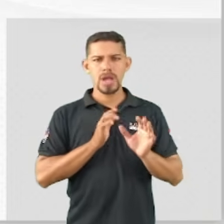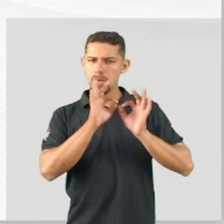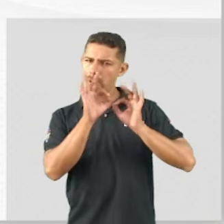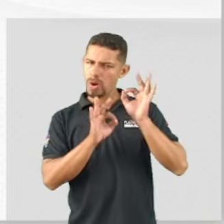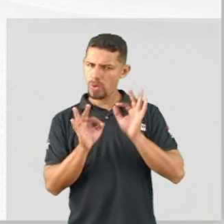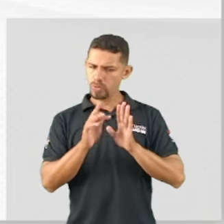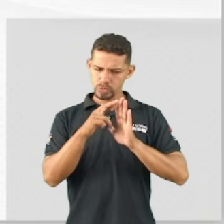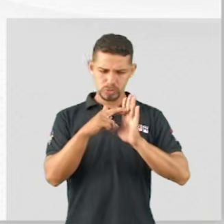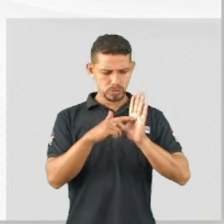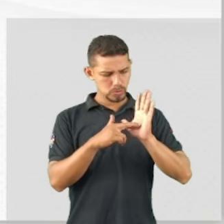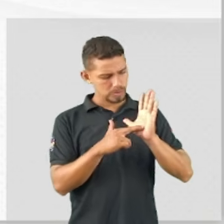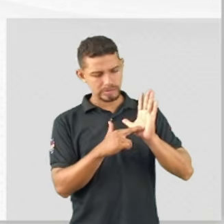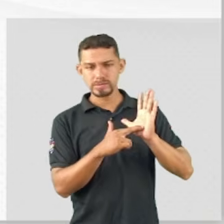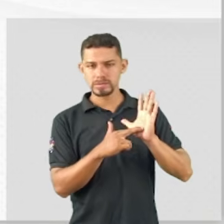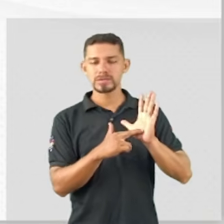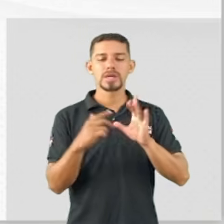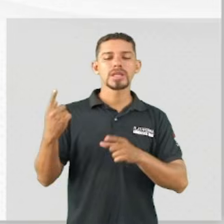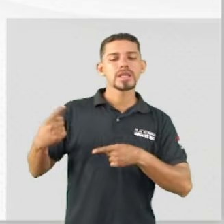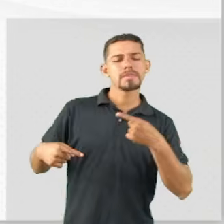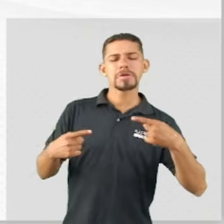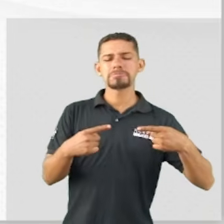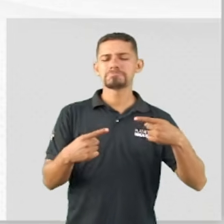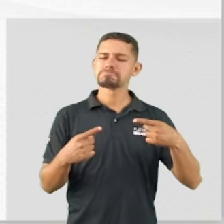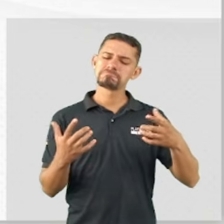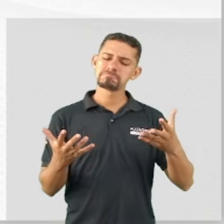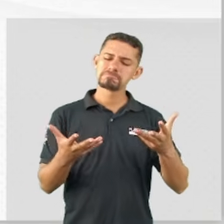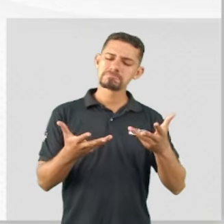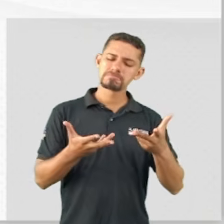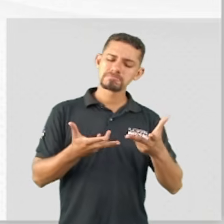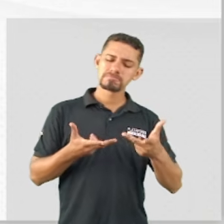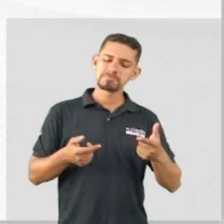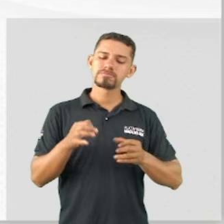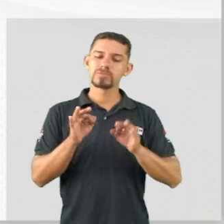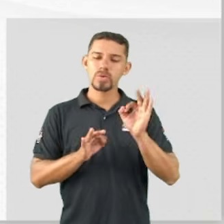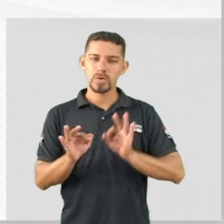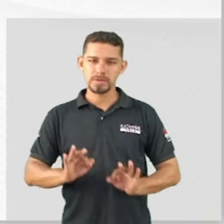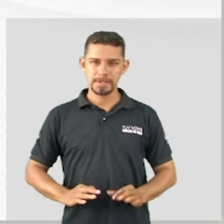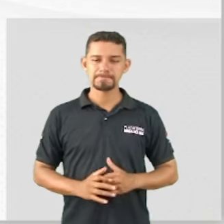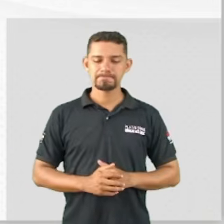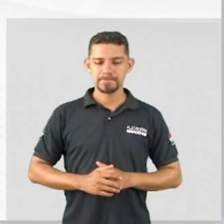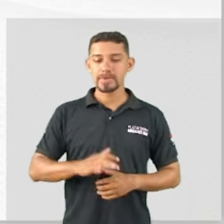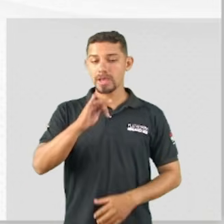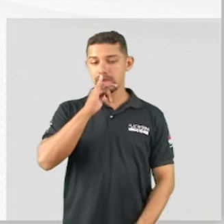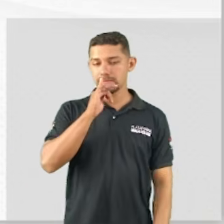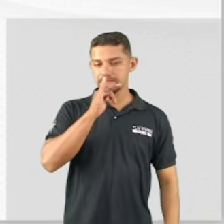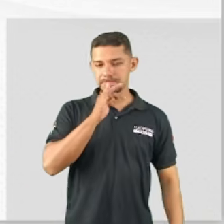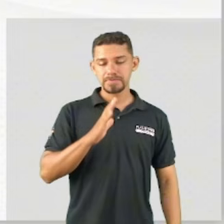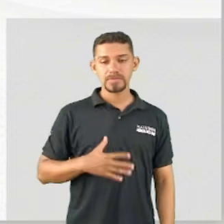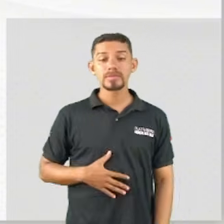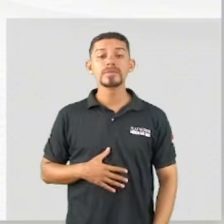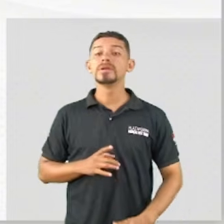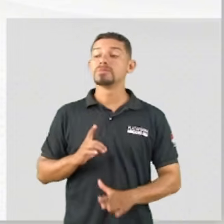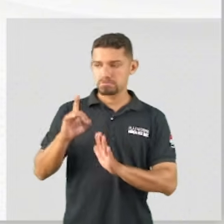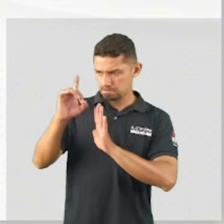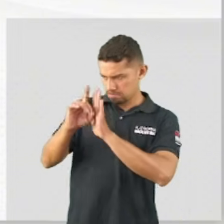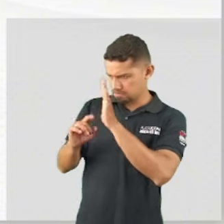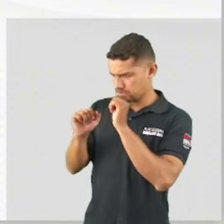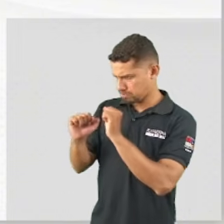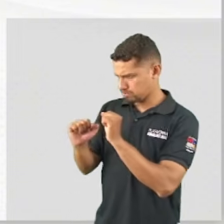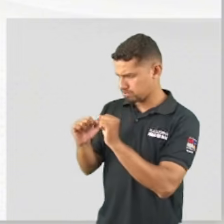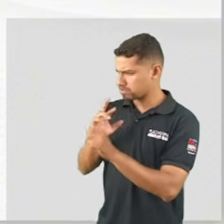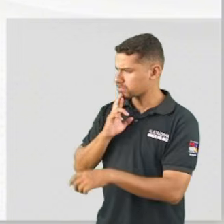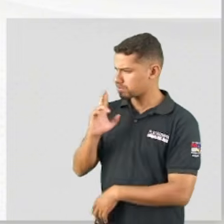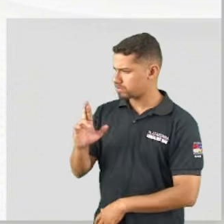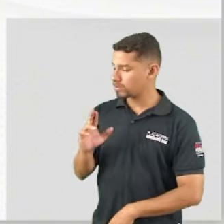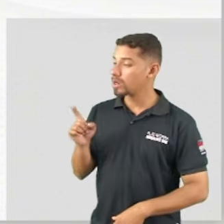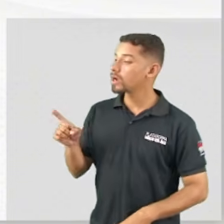uma execução de um debate muito bem elaborada, né? Exemplo, direito de resposta, uso de